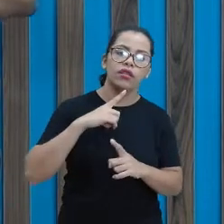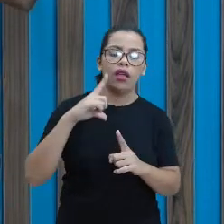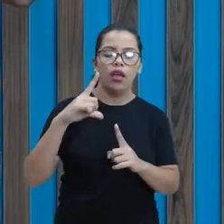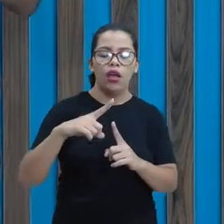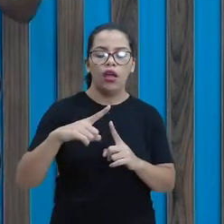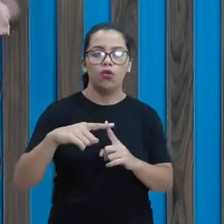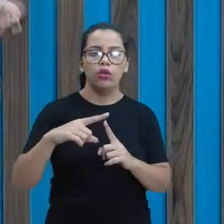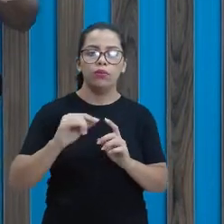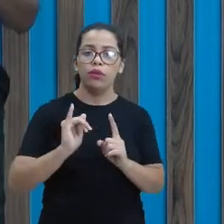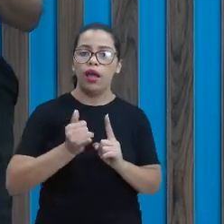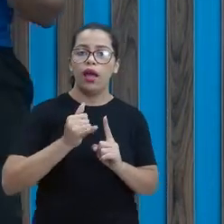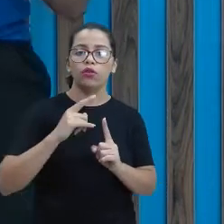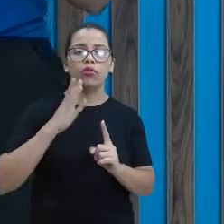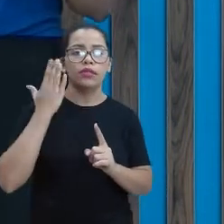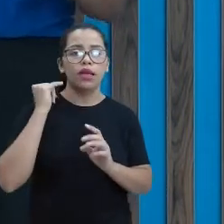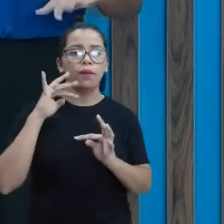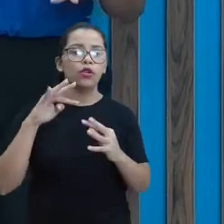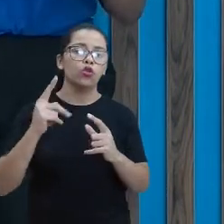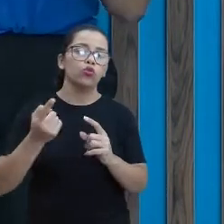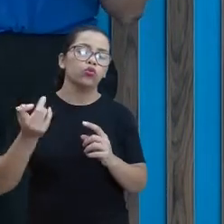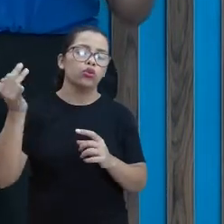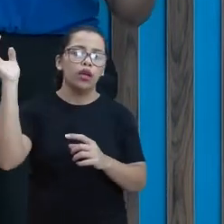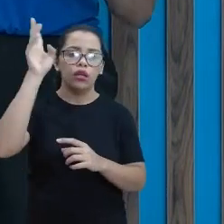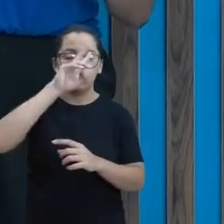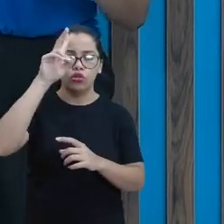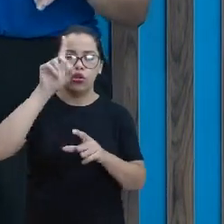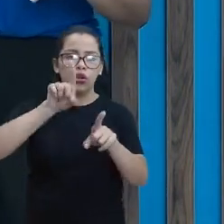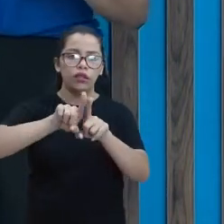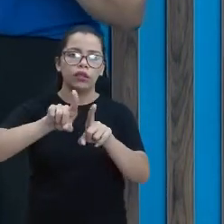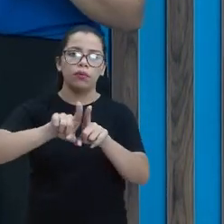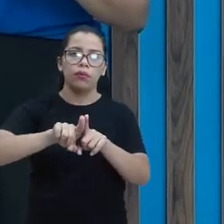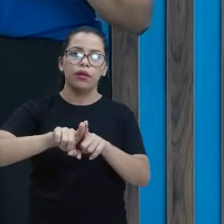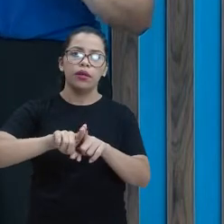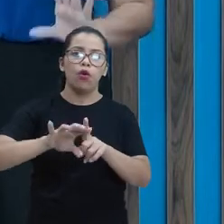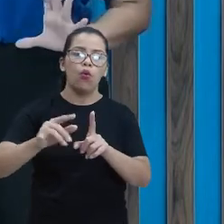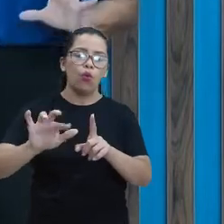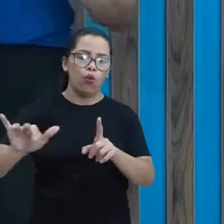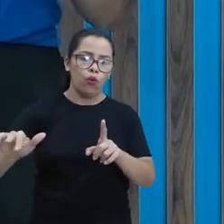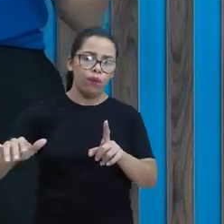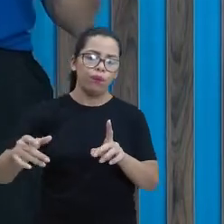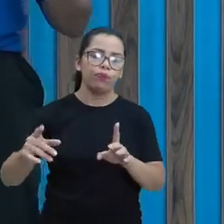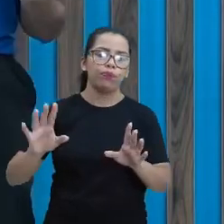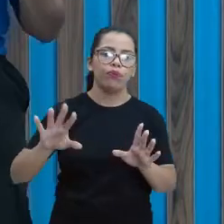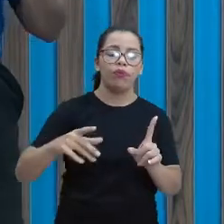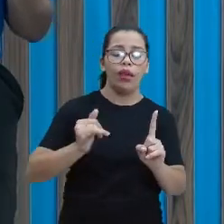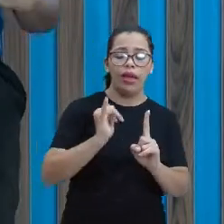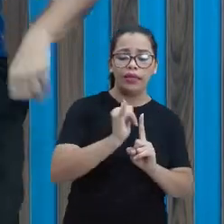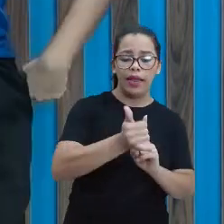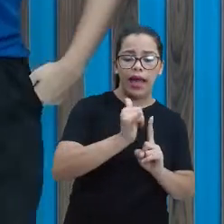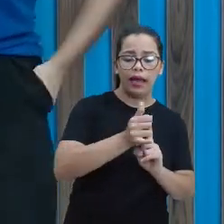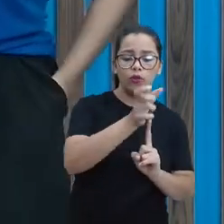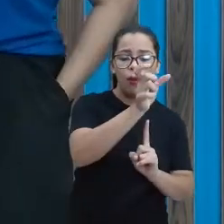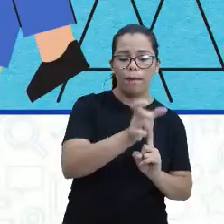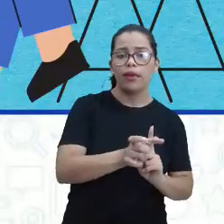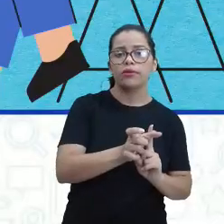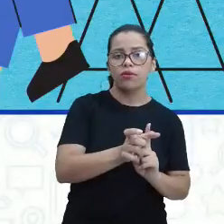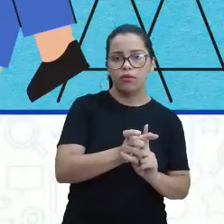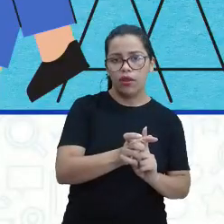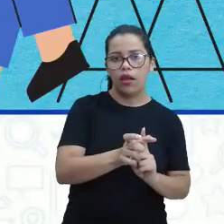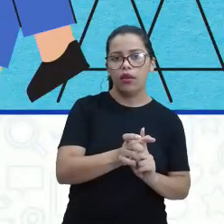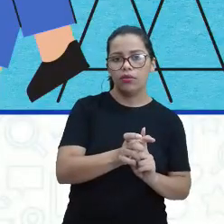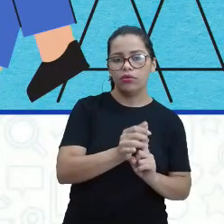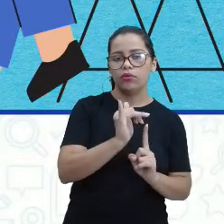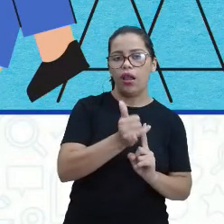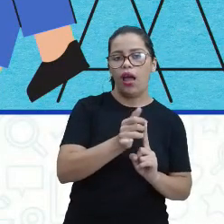narrador que sabe de tudo da história e a gente vai ter o narrador que não sabe de tudo. Então, a gente tem o narrador personagem, que é quem? É aquele